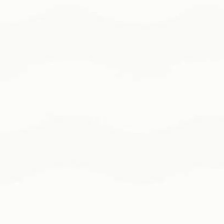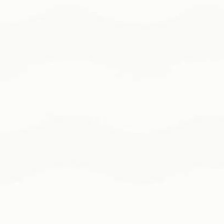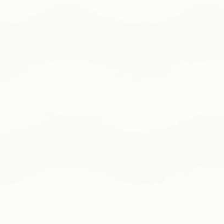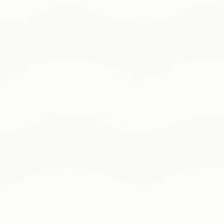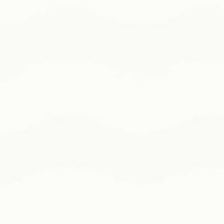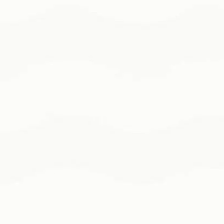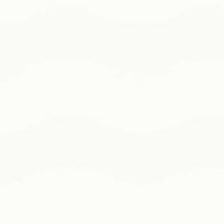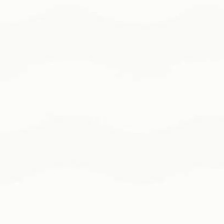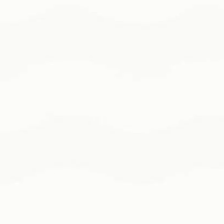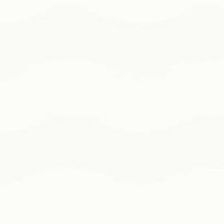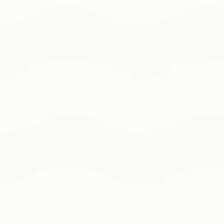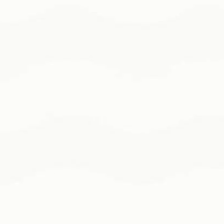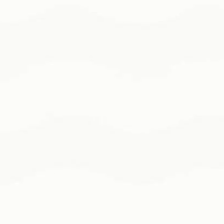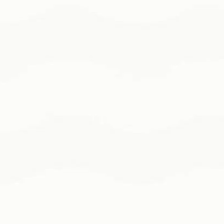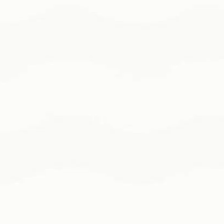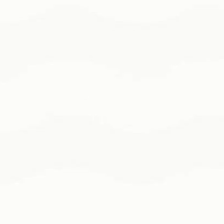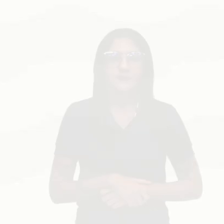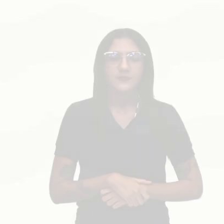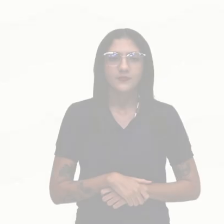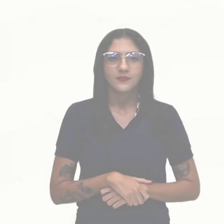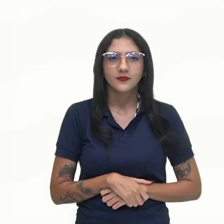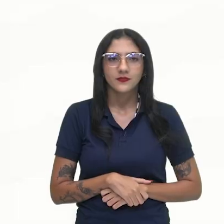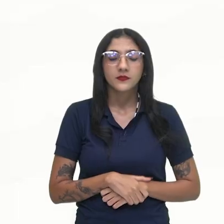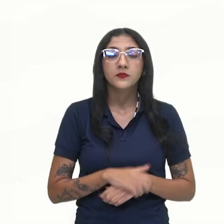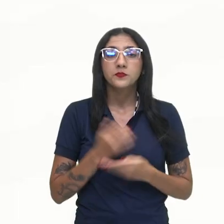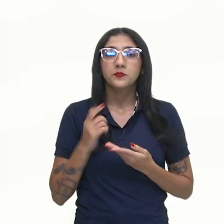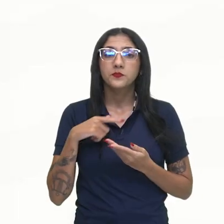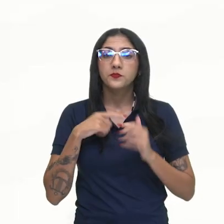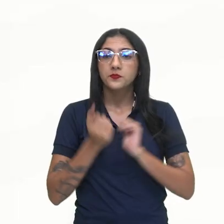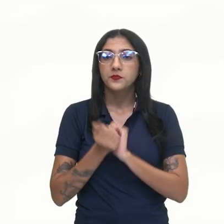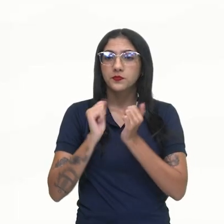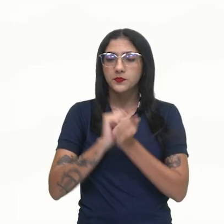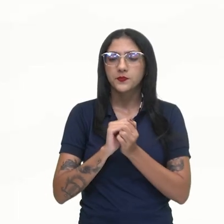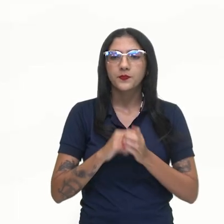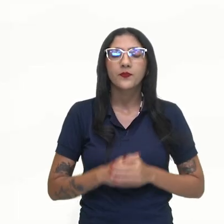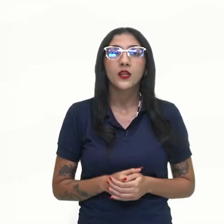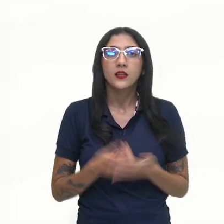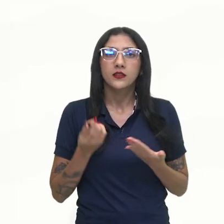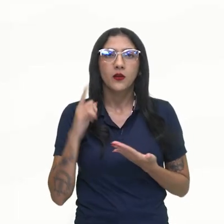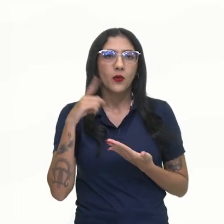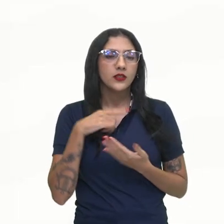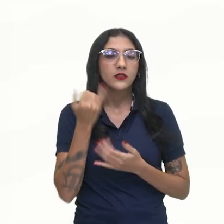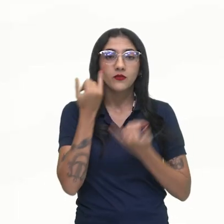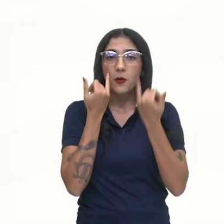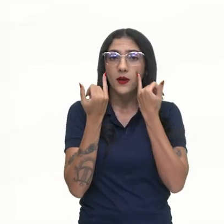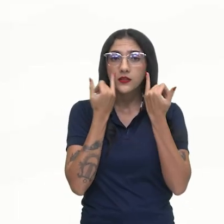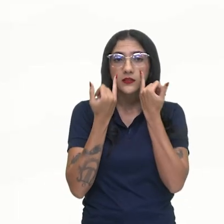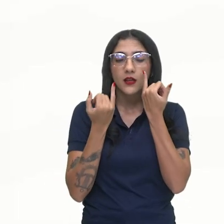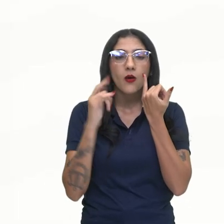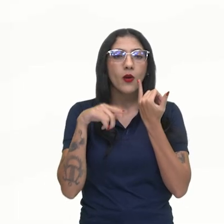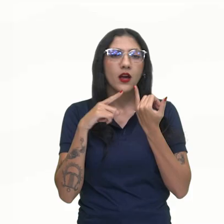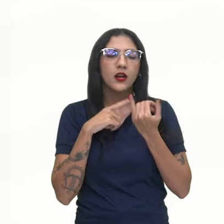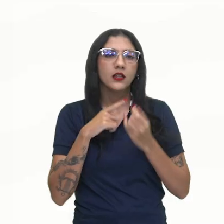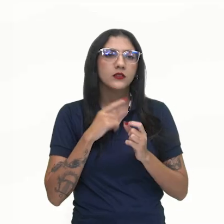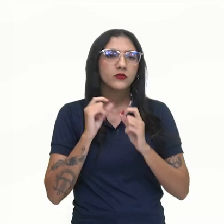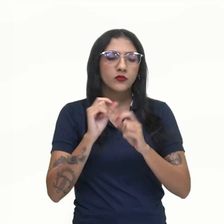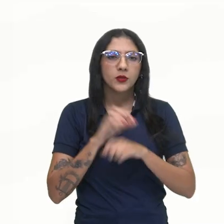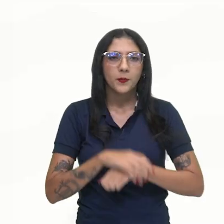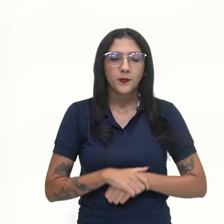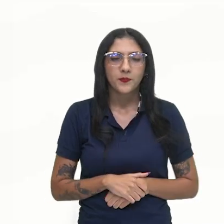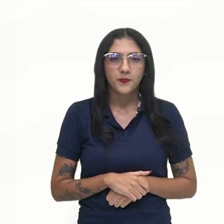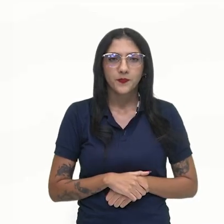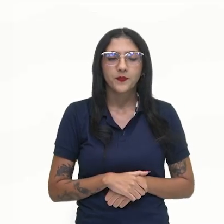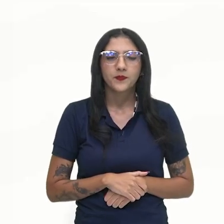and still alive. Então ele fala que essa sanção, né, ela seguiu o lançamento da